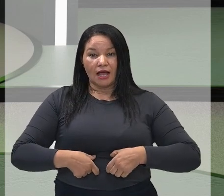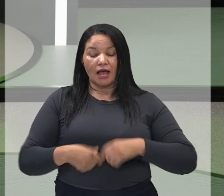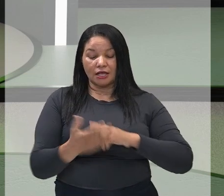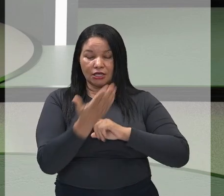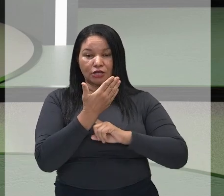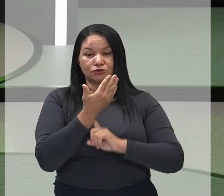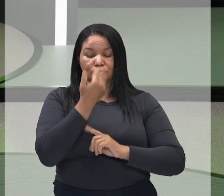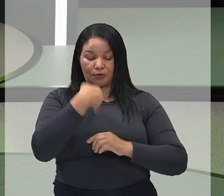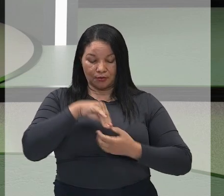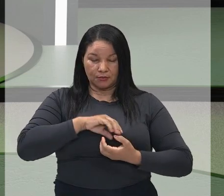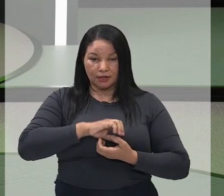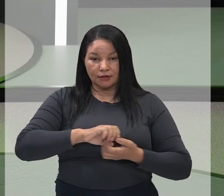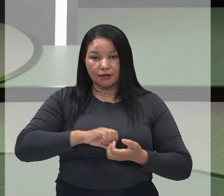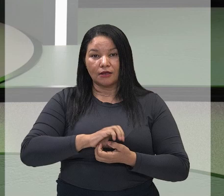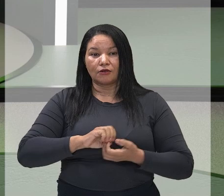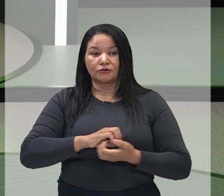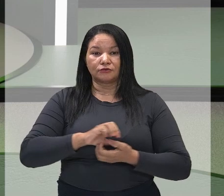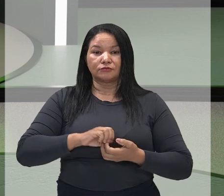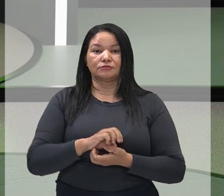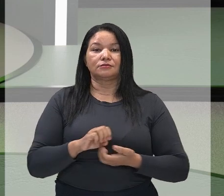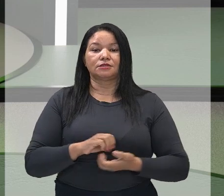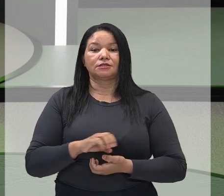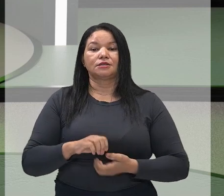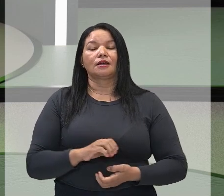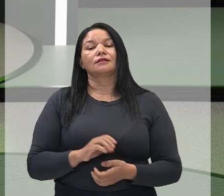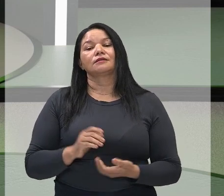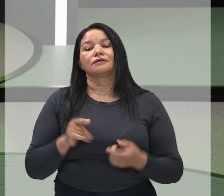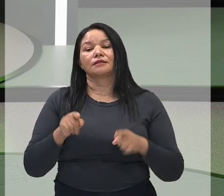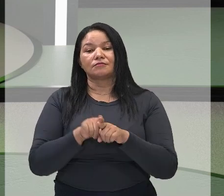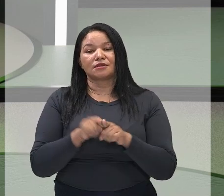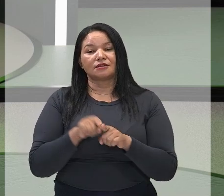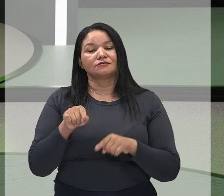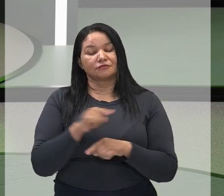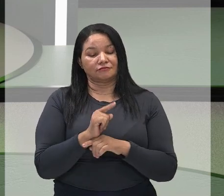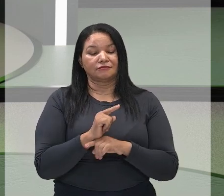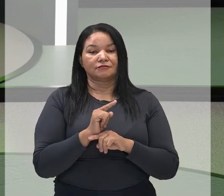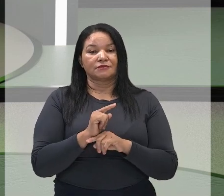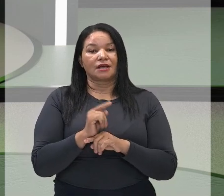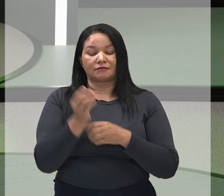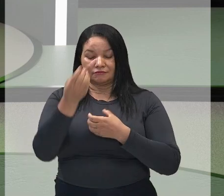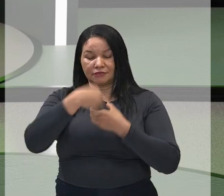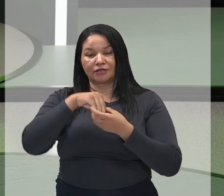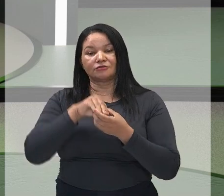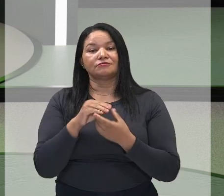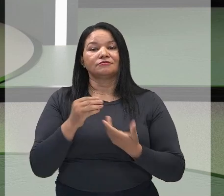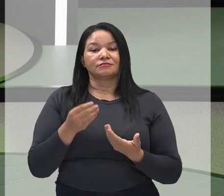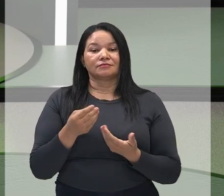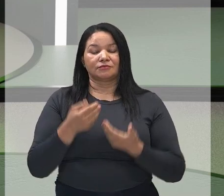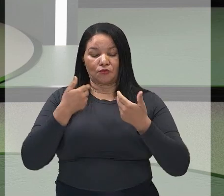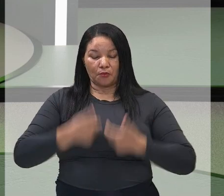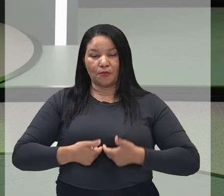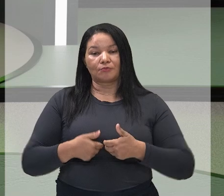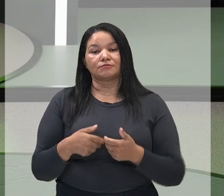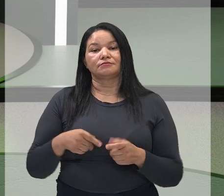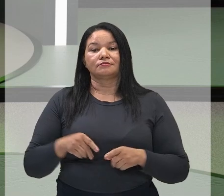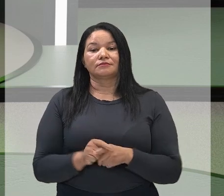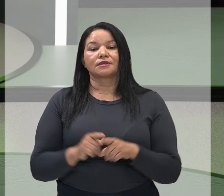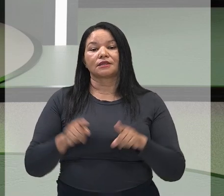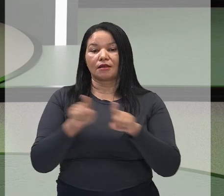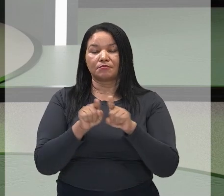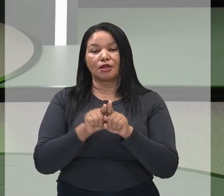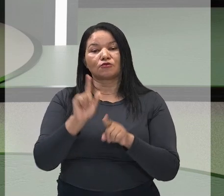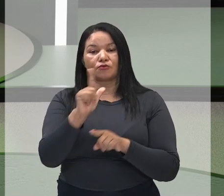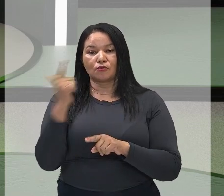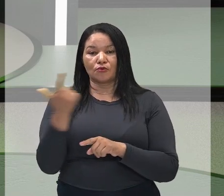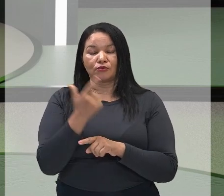bom? No processo de digestão. Então é um ácido que eu não preciso nem falar para você que ele está presente na nossa vida. O ácido carbônico também